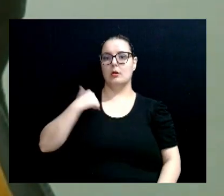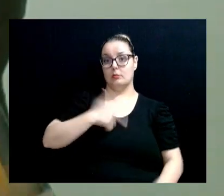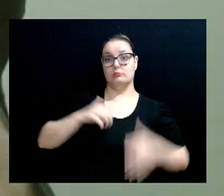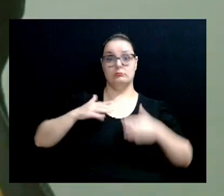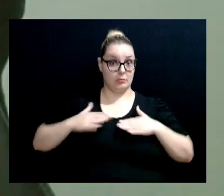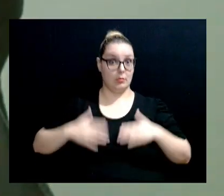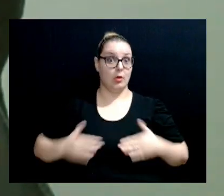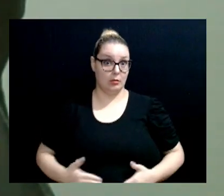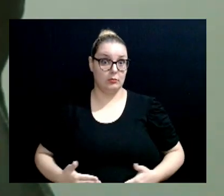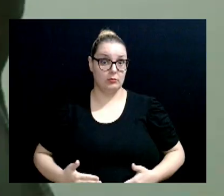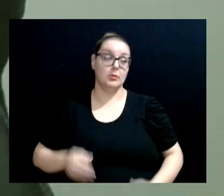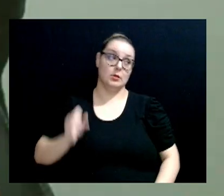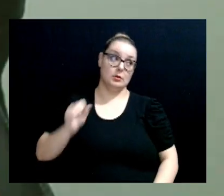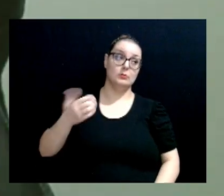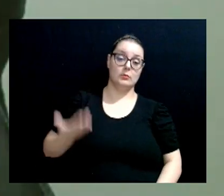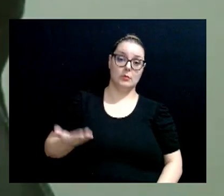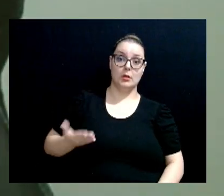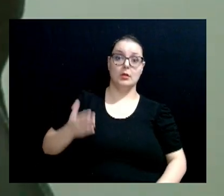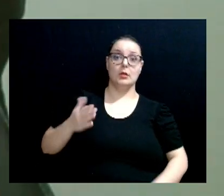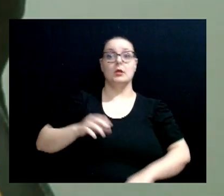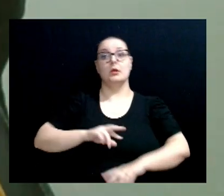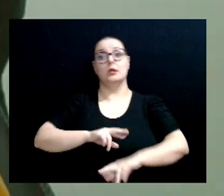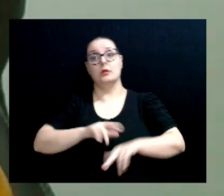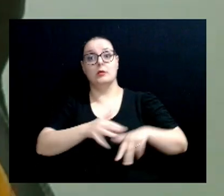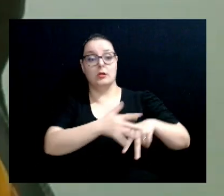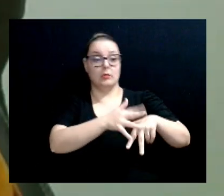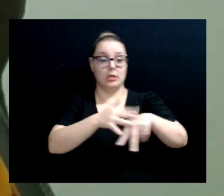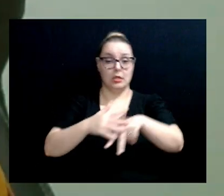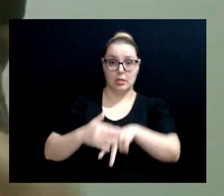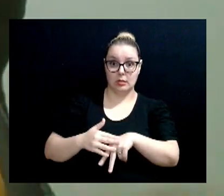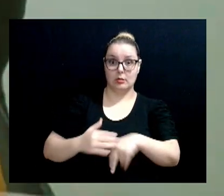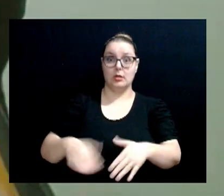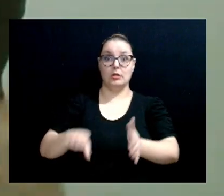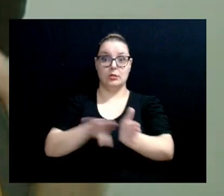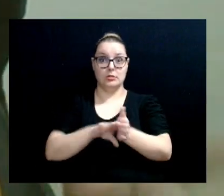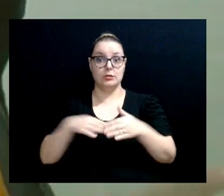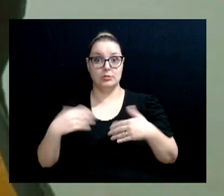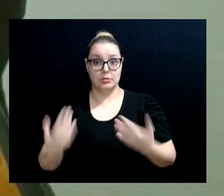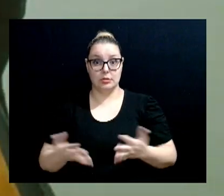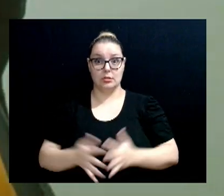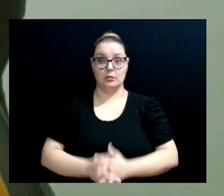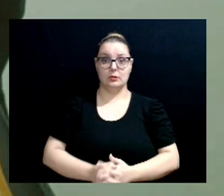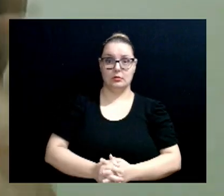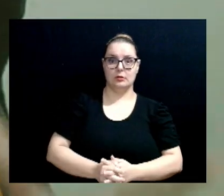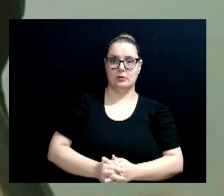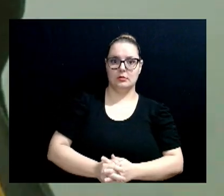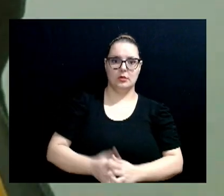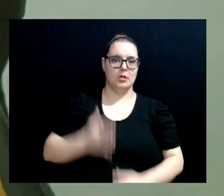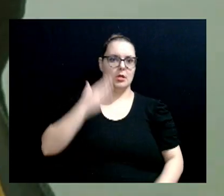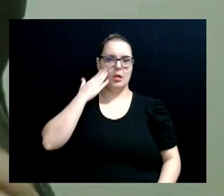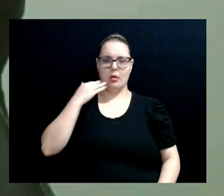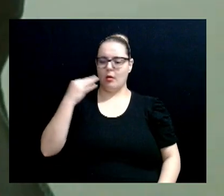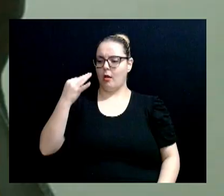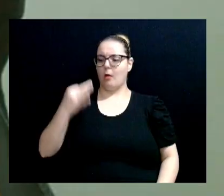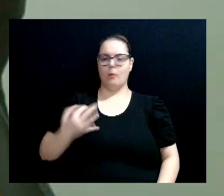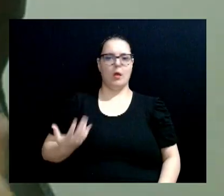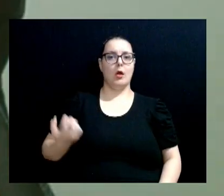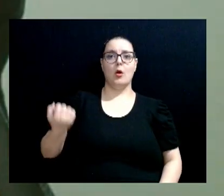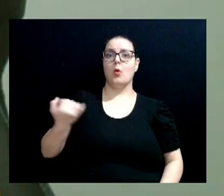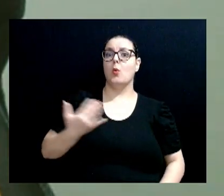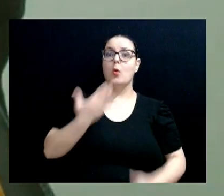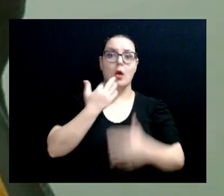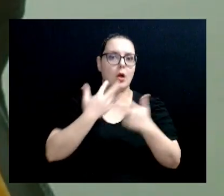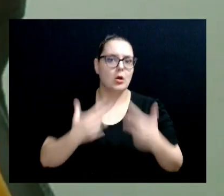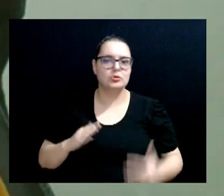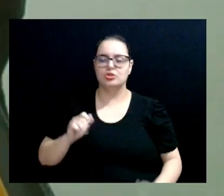né? Então, muitas pacientes às vezes chegam, né, sabendo exatamente o quanto elas comeram de calorias